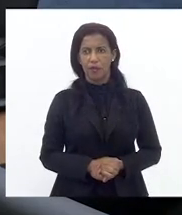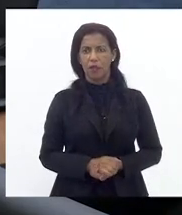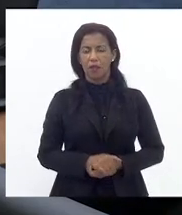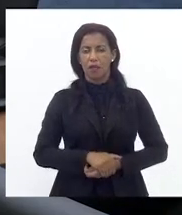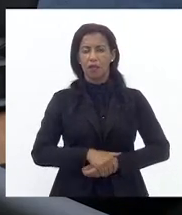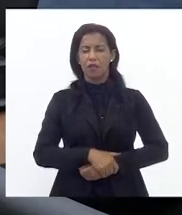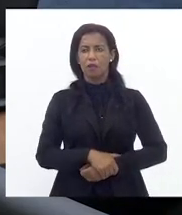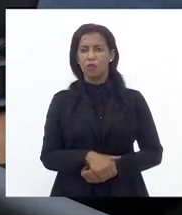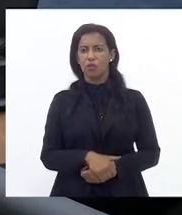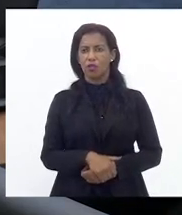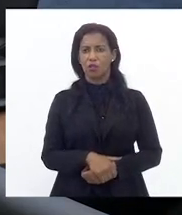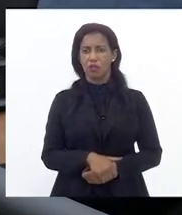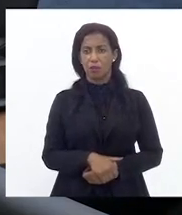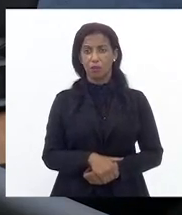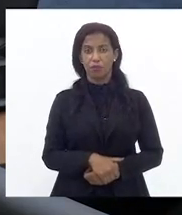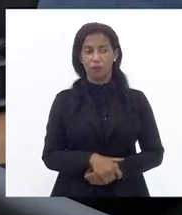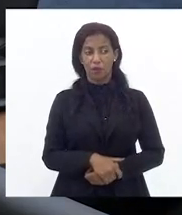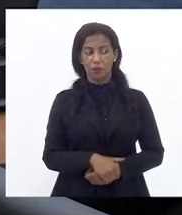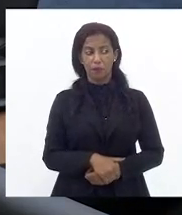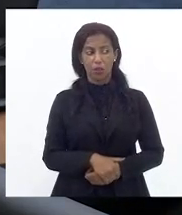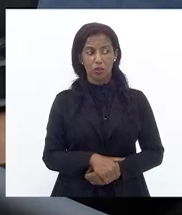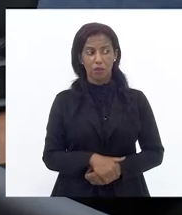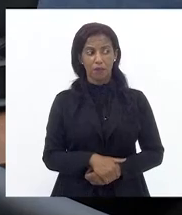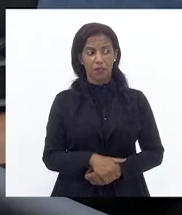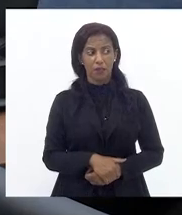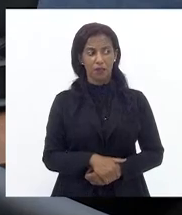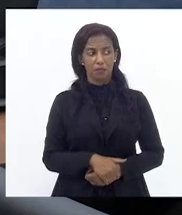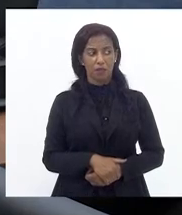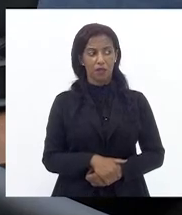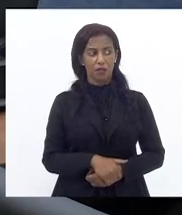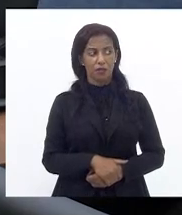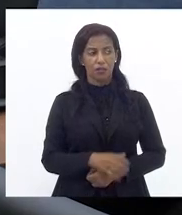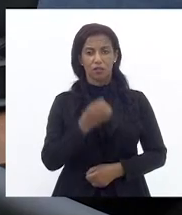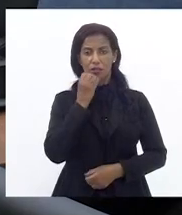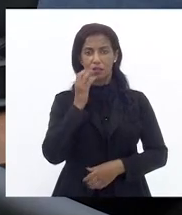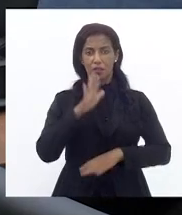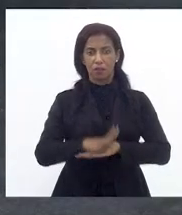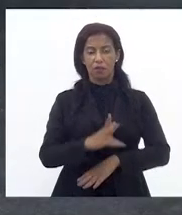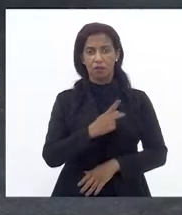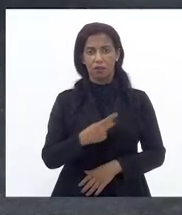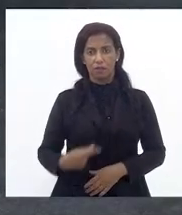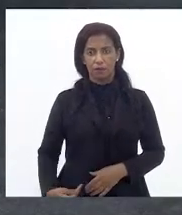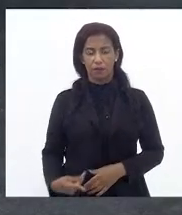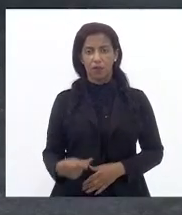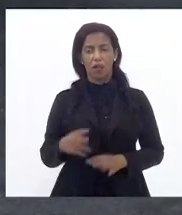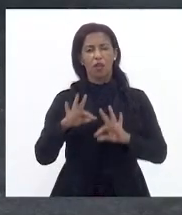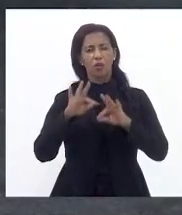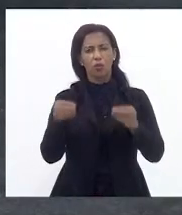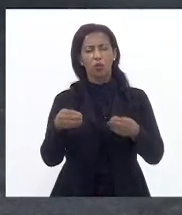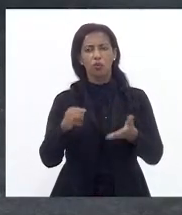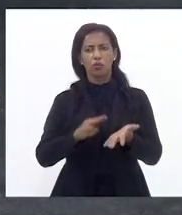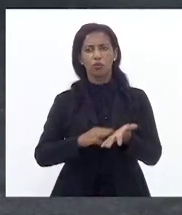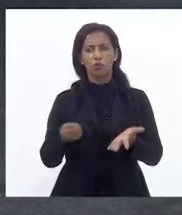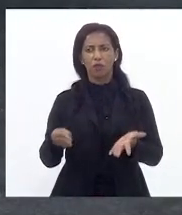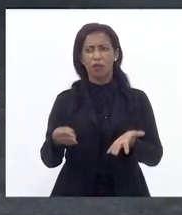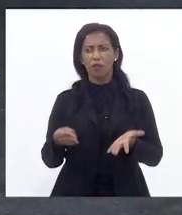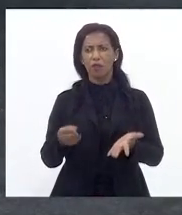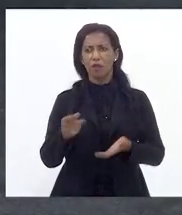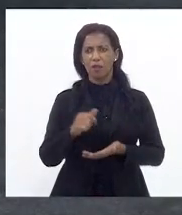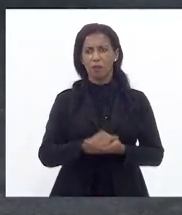o som Boa tarde Presidente mais Pacheco Boa tarde olhar mais menos na mesa